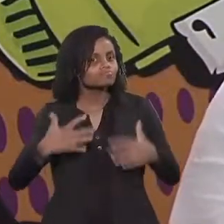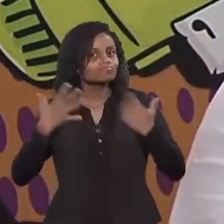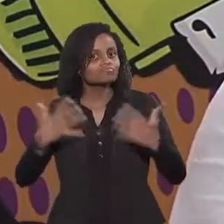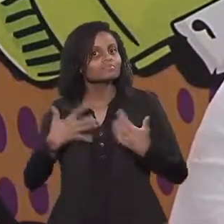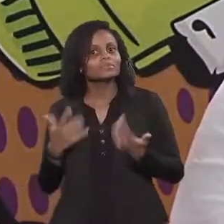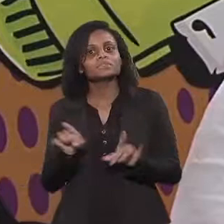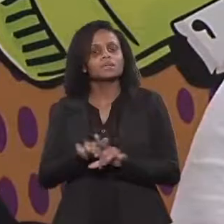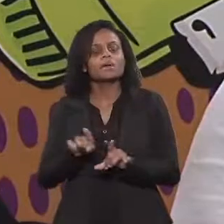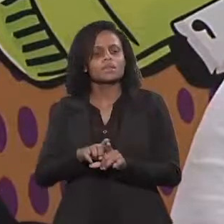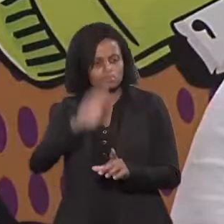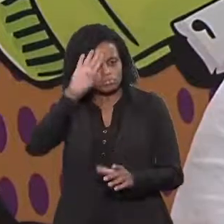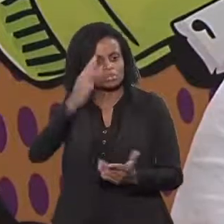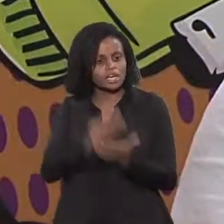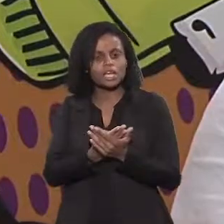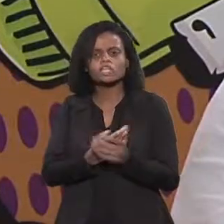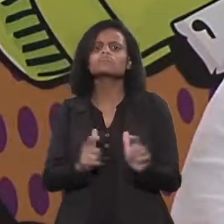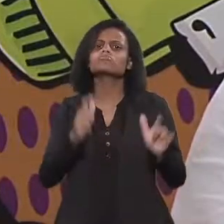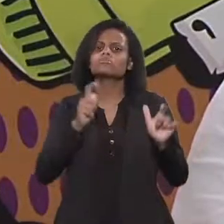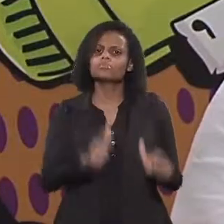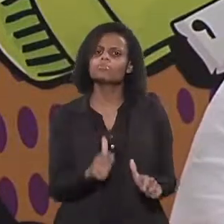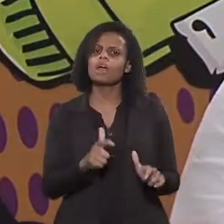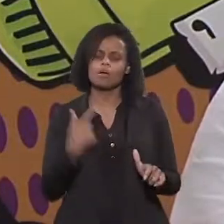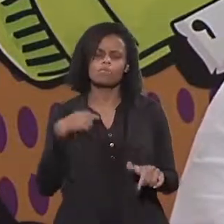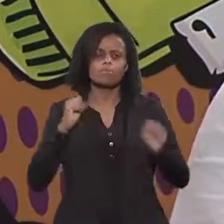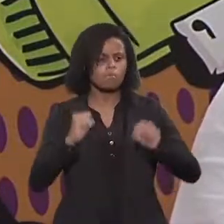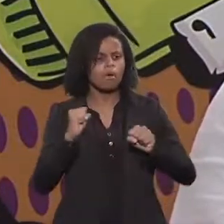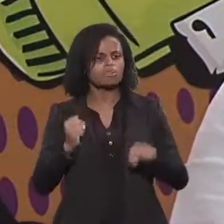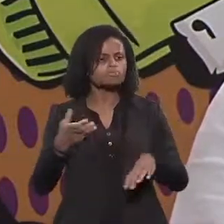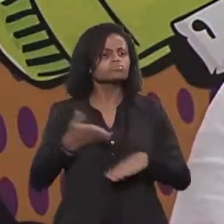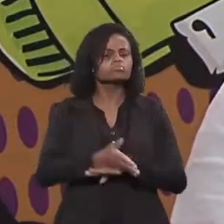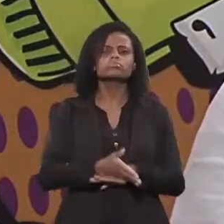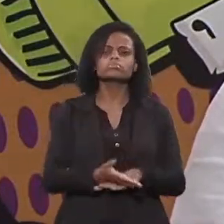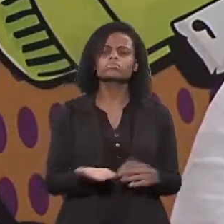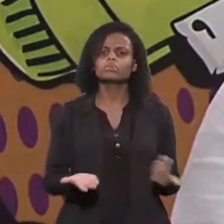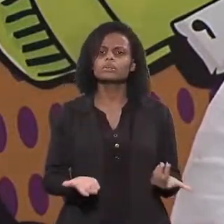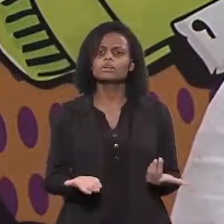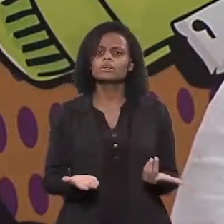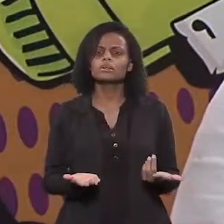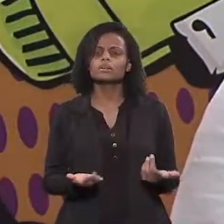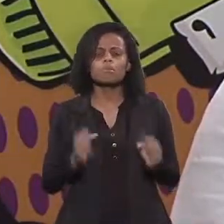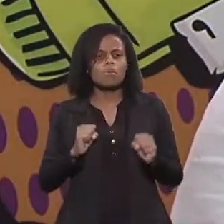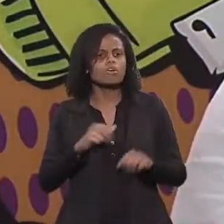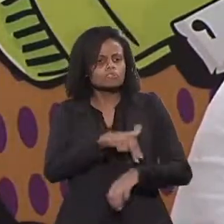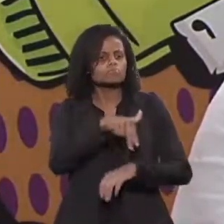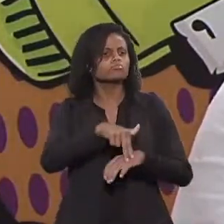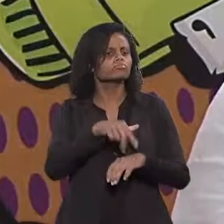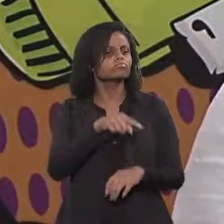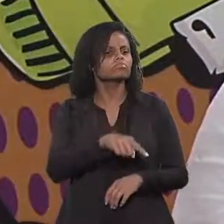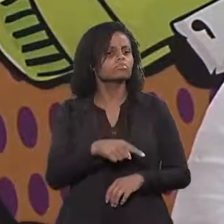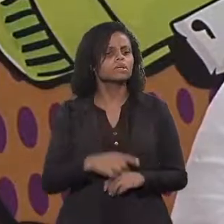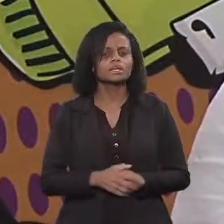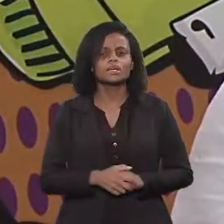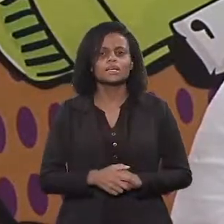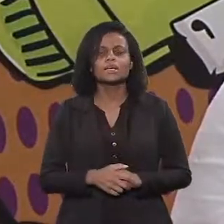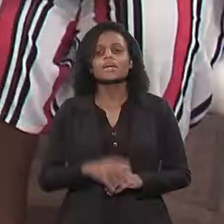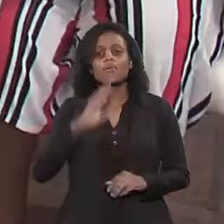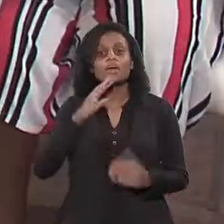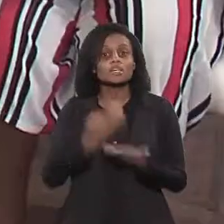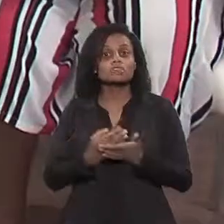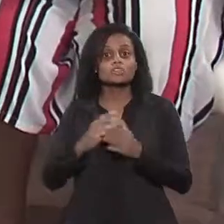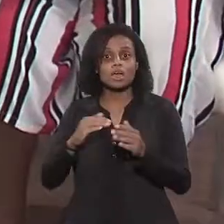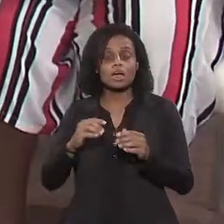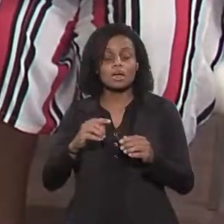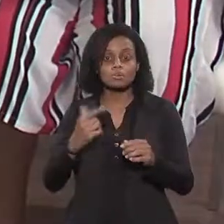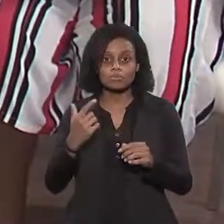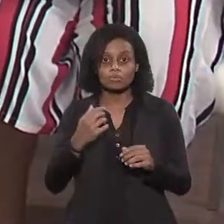gente acaba se encorajando e acreditando naquele lugar, é possível estar, É possível estarmos nesse lugar. Eu acredito que a